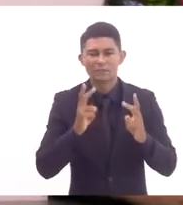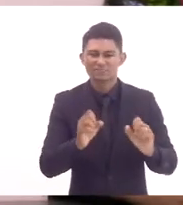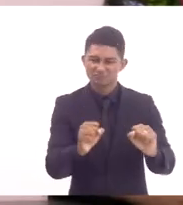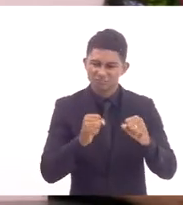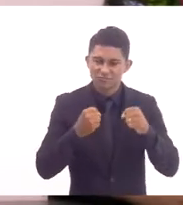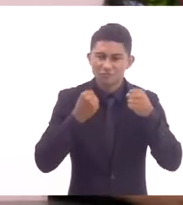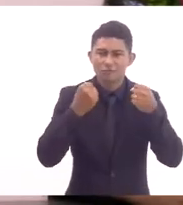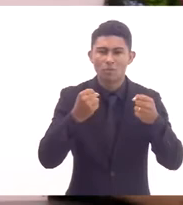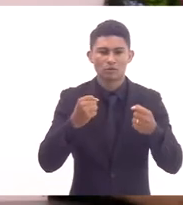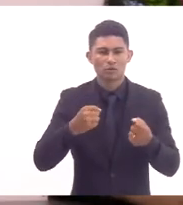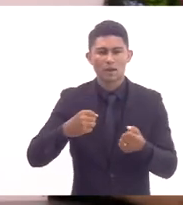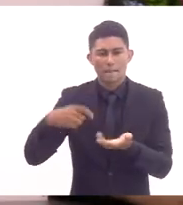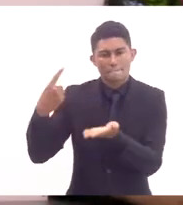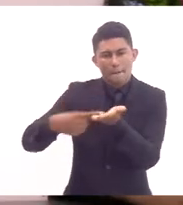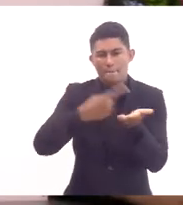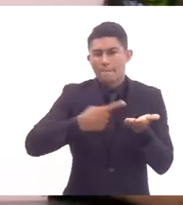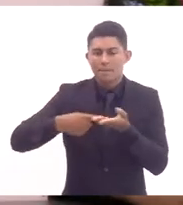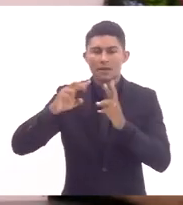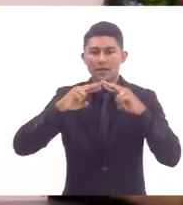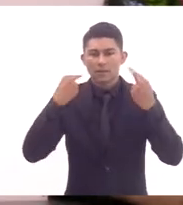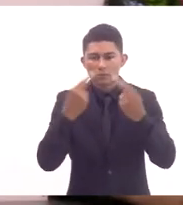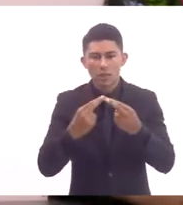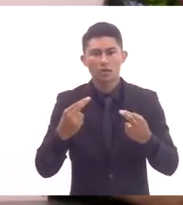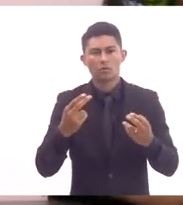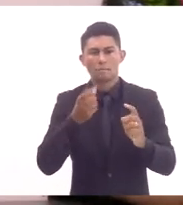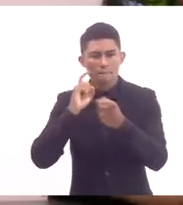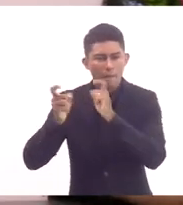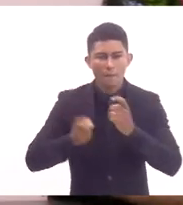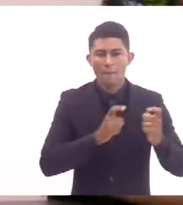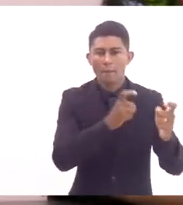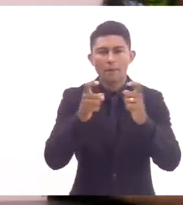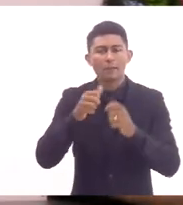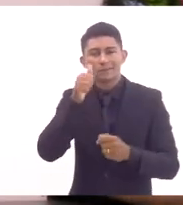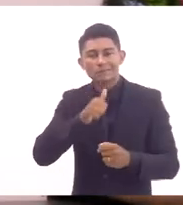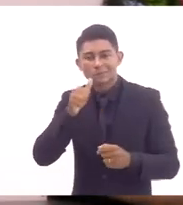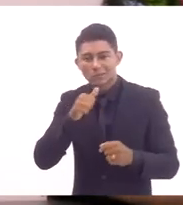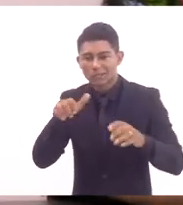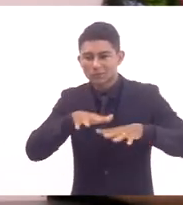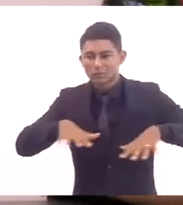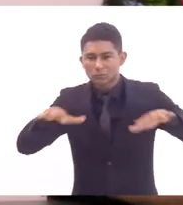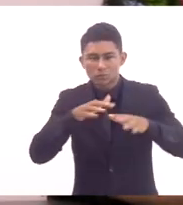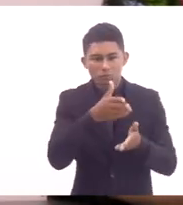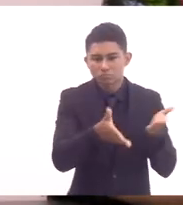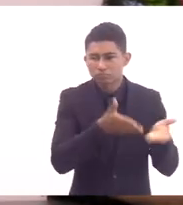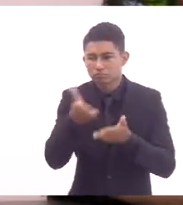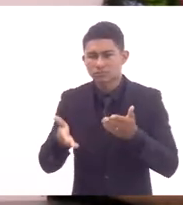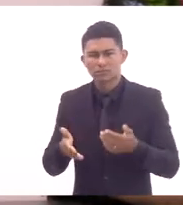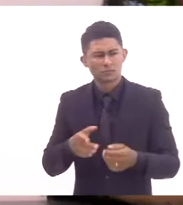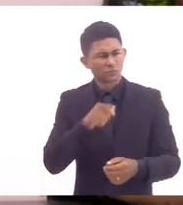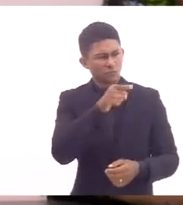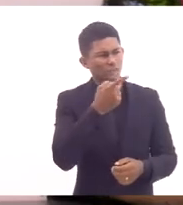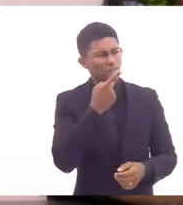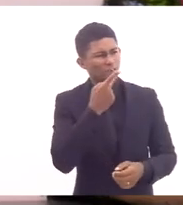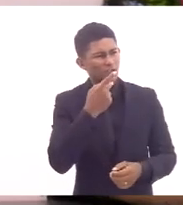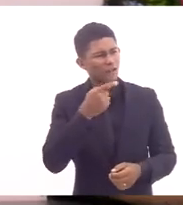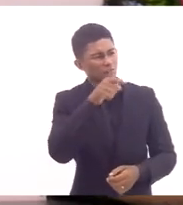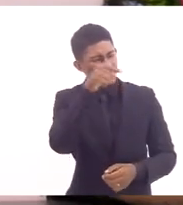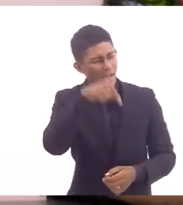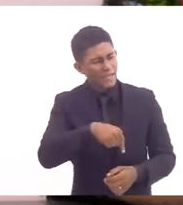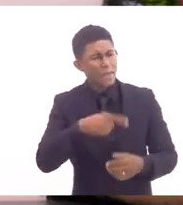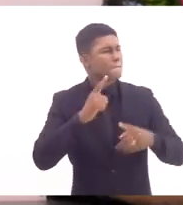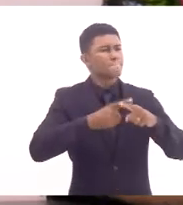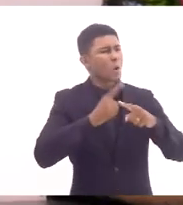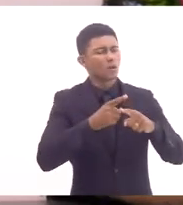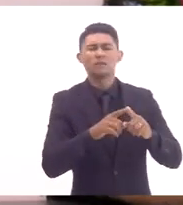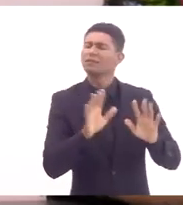debater e discutir as questões que afetam as mulheres e aqui o sono precisa justificar Vocês passam a gente precisa